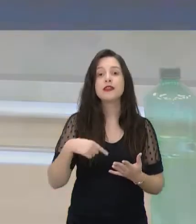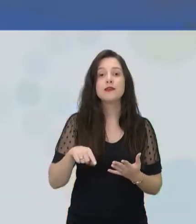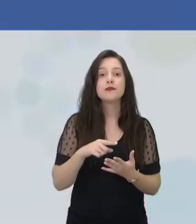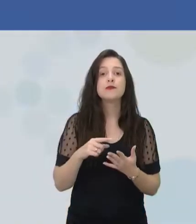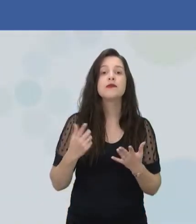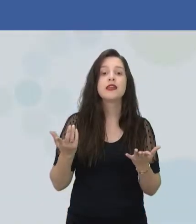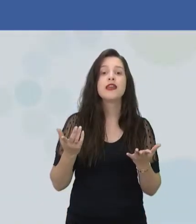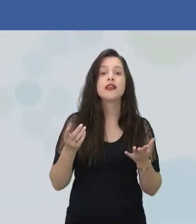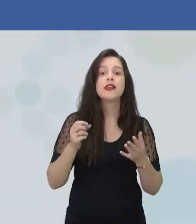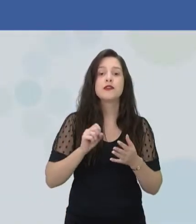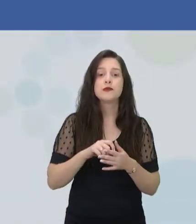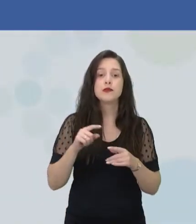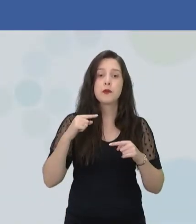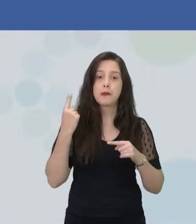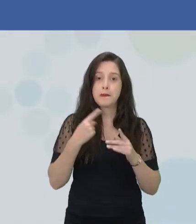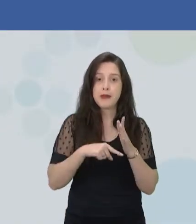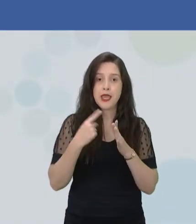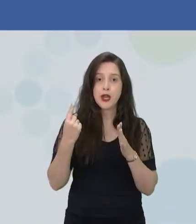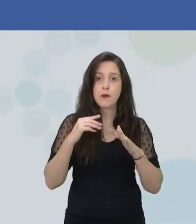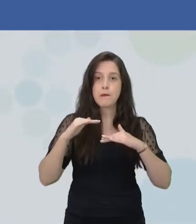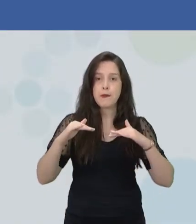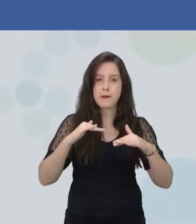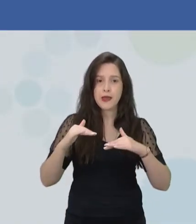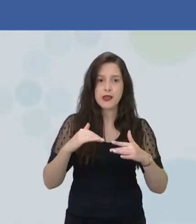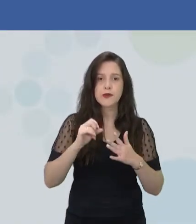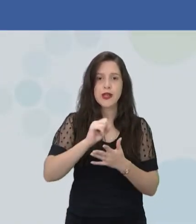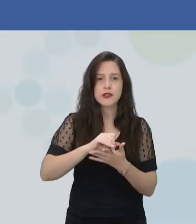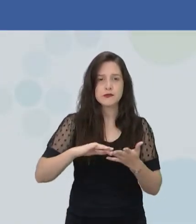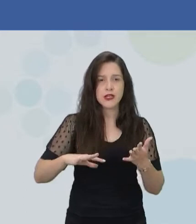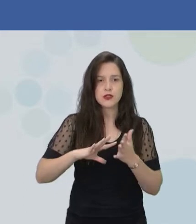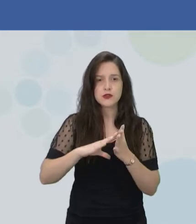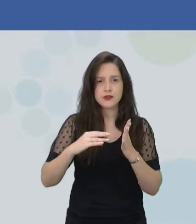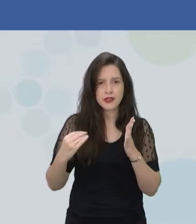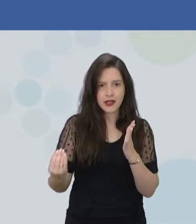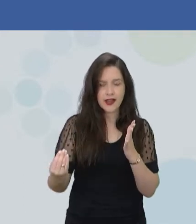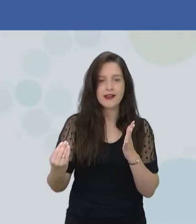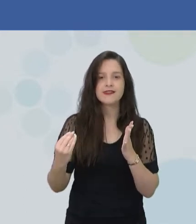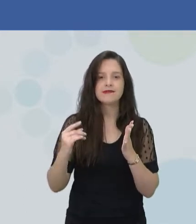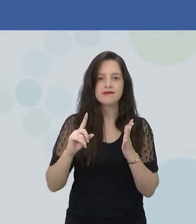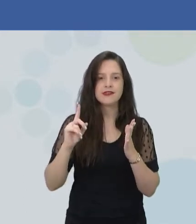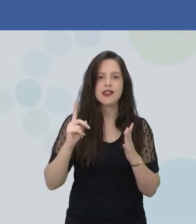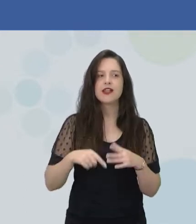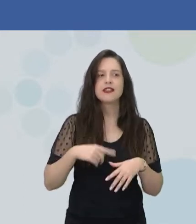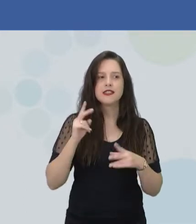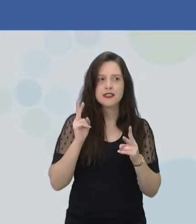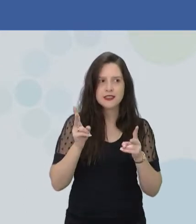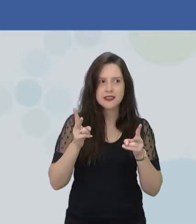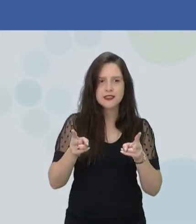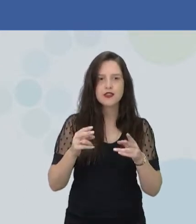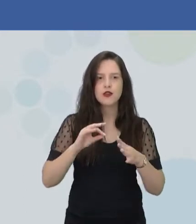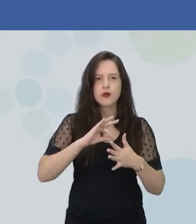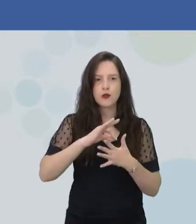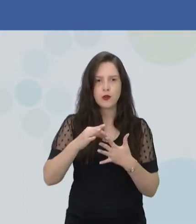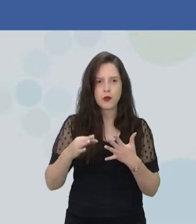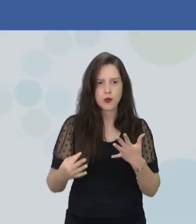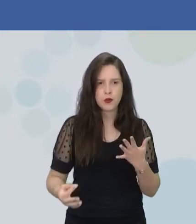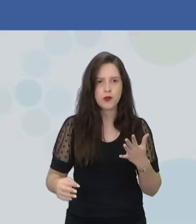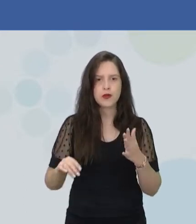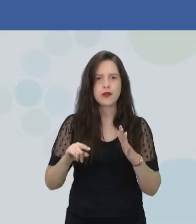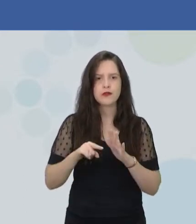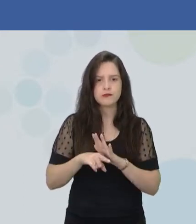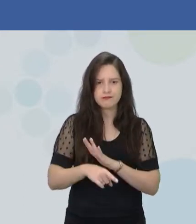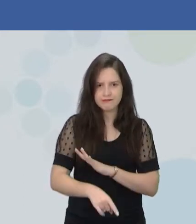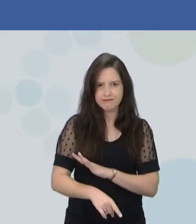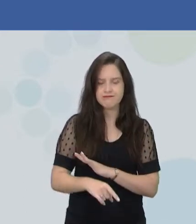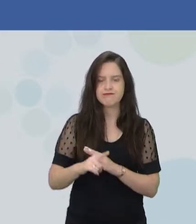Ciência em Ação. No primeiro momento, a nossa unidade curricular é Projeto Casa Sustentável. E sempre lembrando que o componente são os hábitos